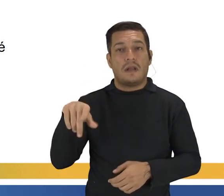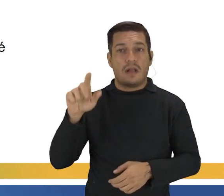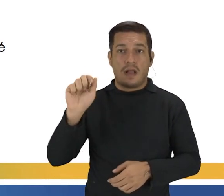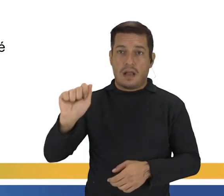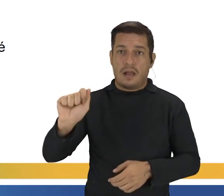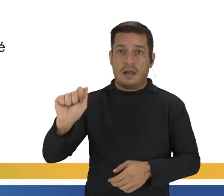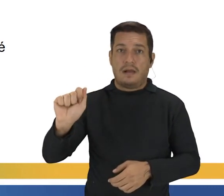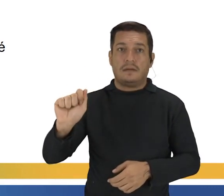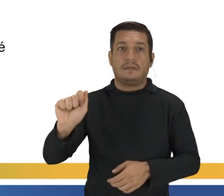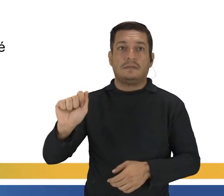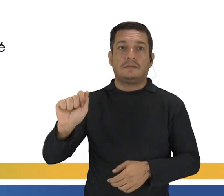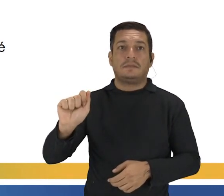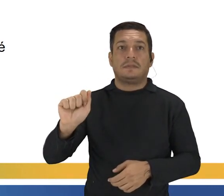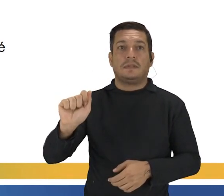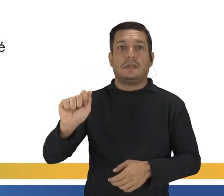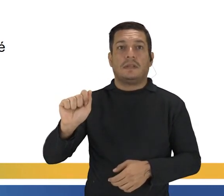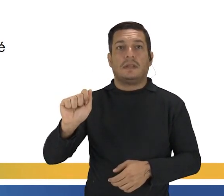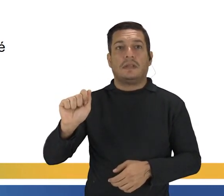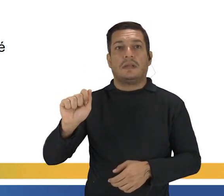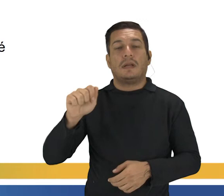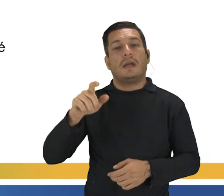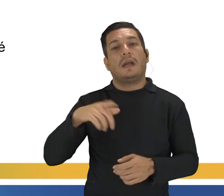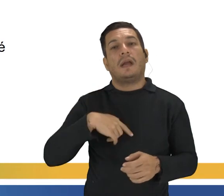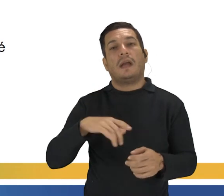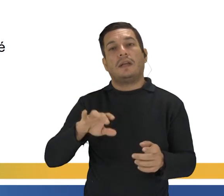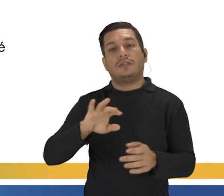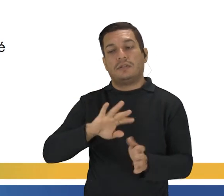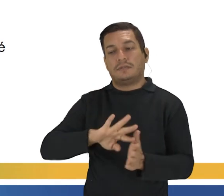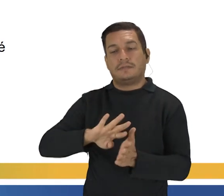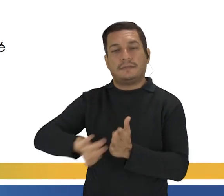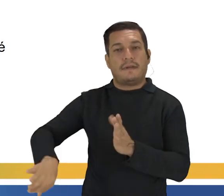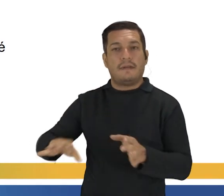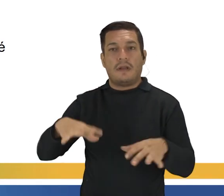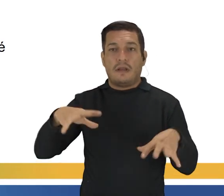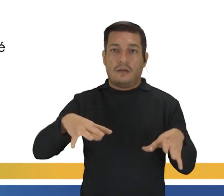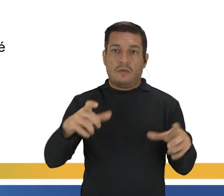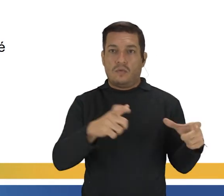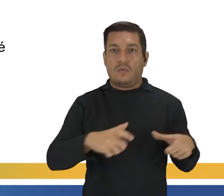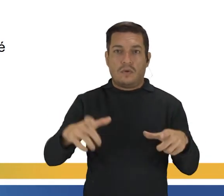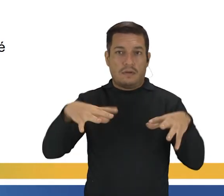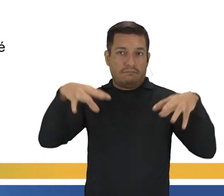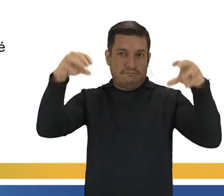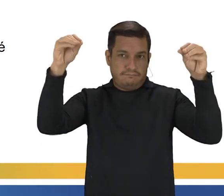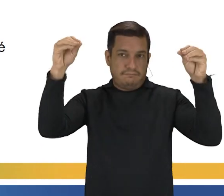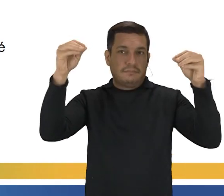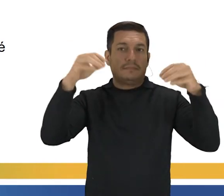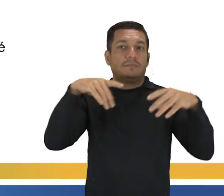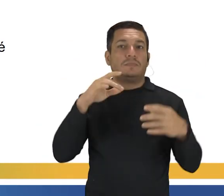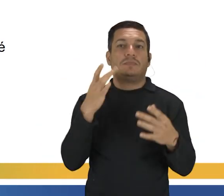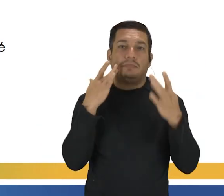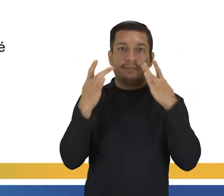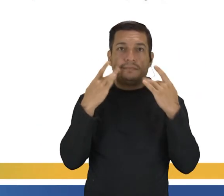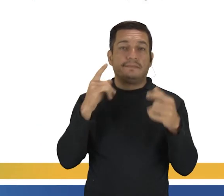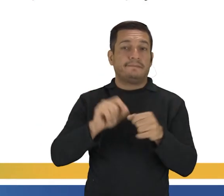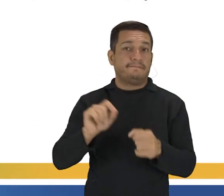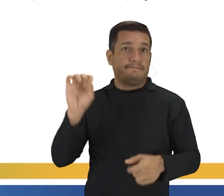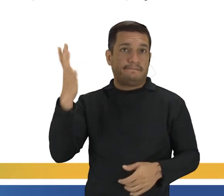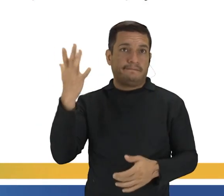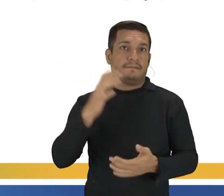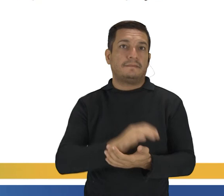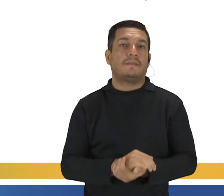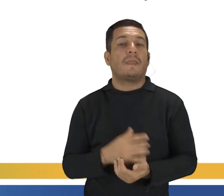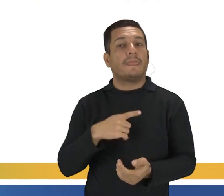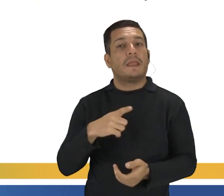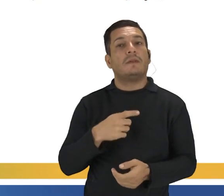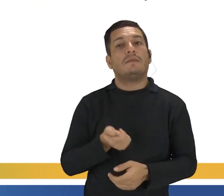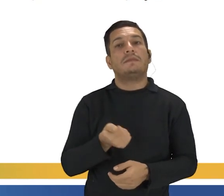é a letra A, dispensar o edifício teatral para a sua realização, tá bom? E aí eu